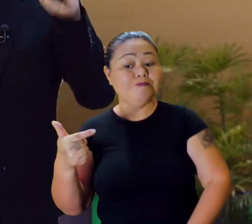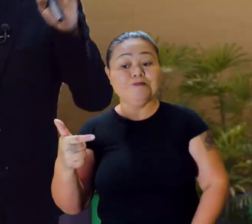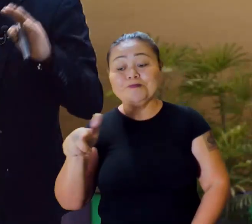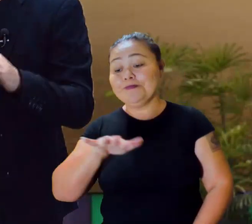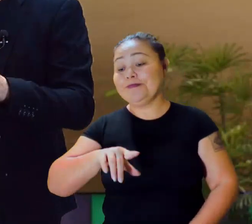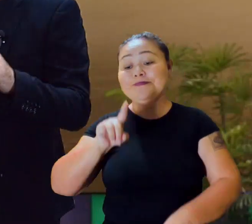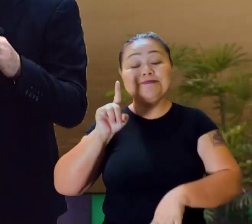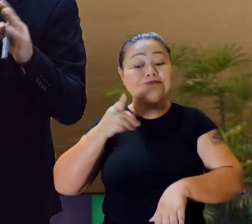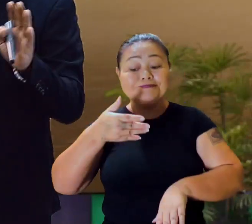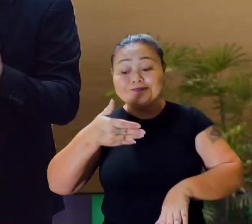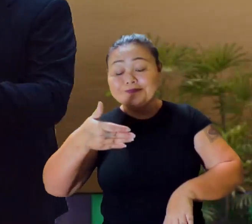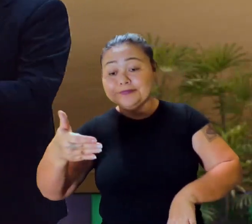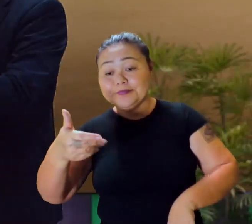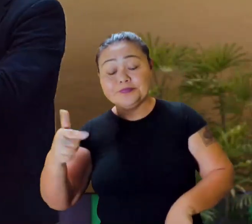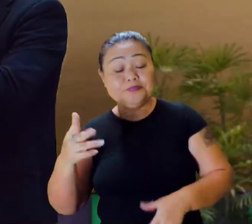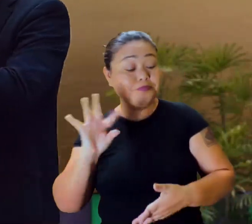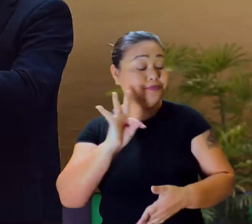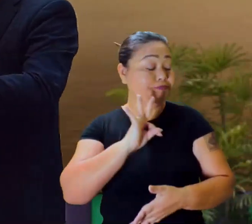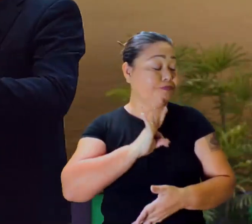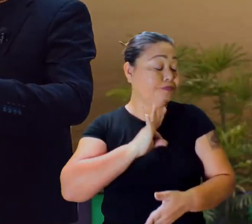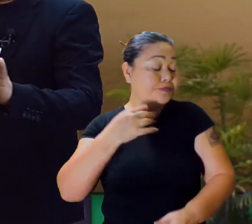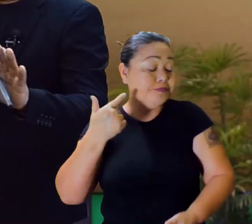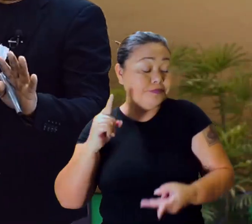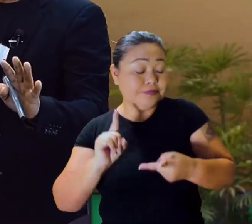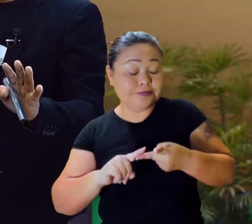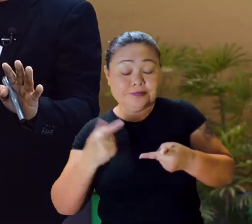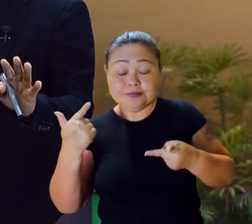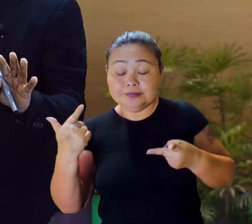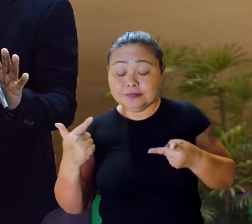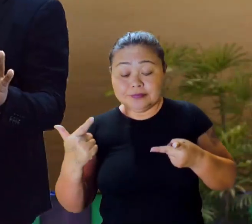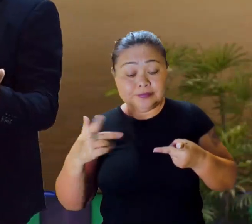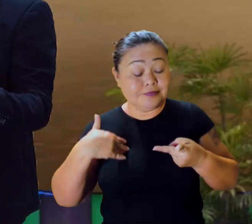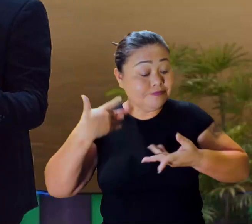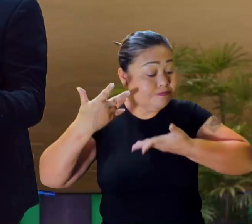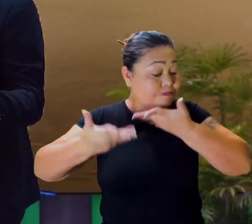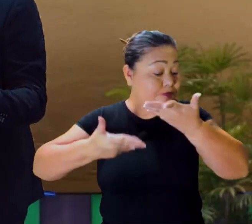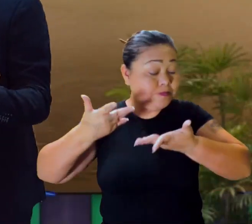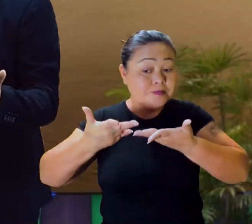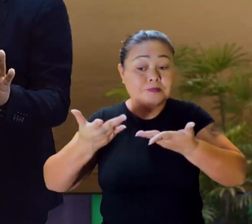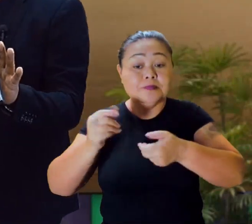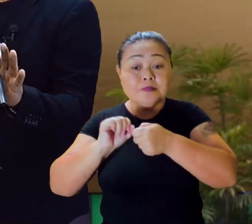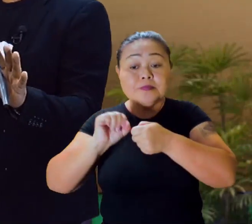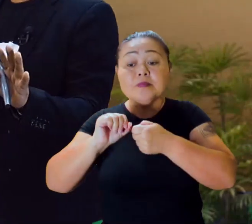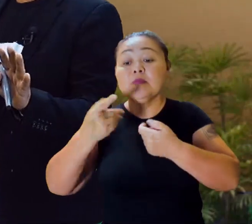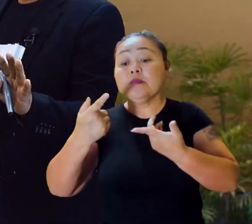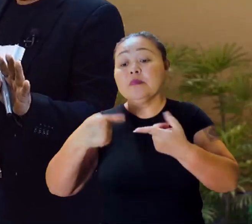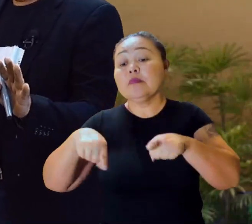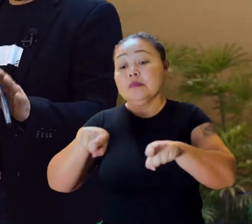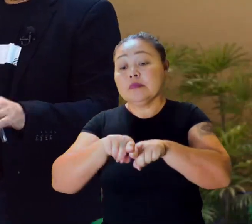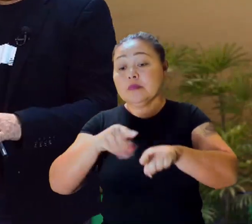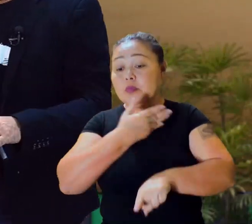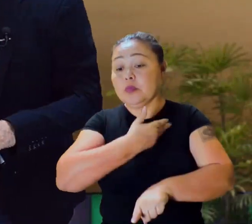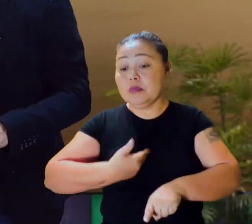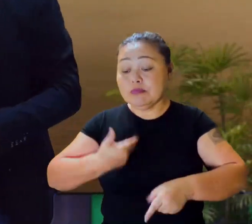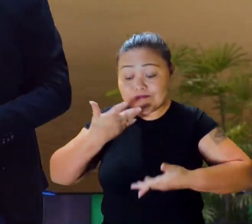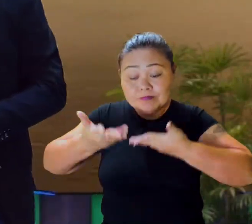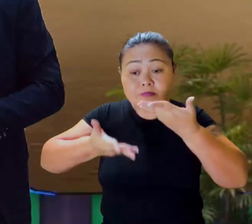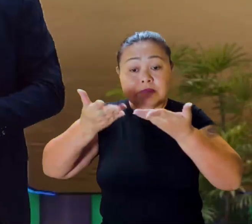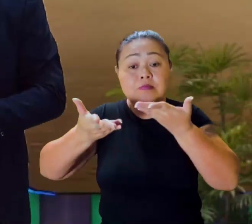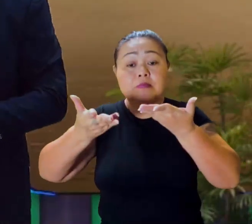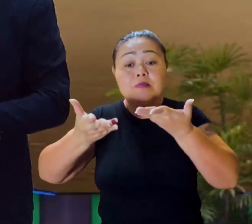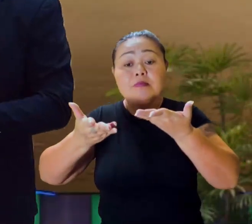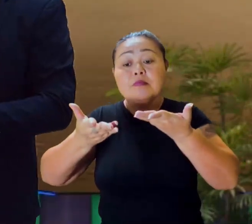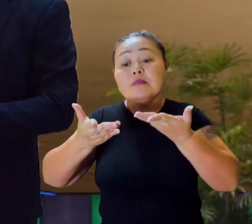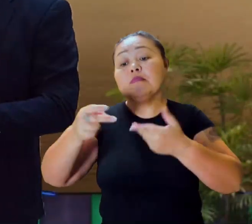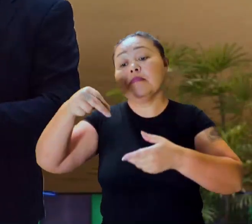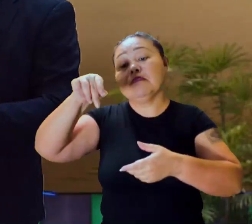naquele momento não tinha técnica, não tinha muita motivação por parte do poder público de incentivar